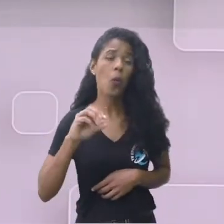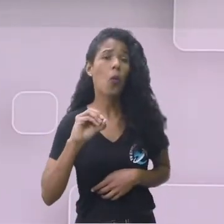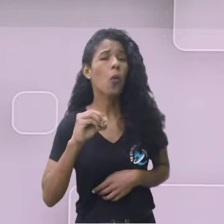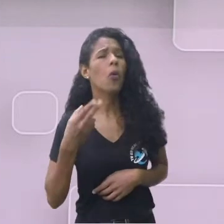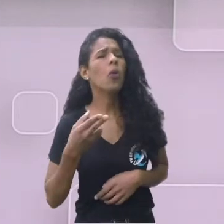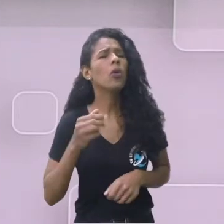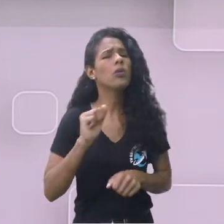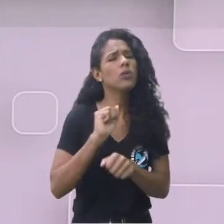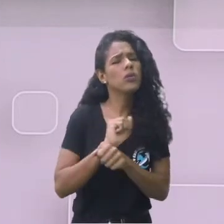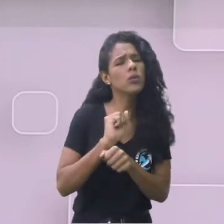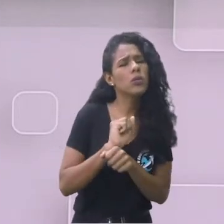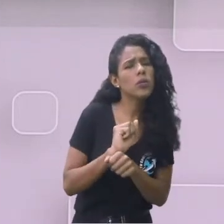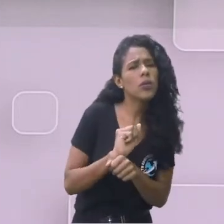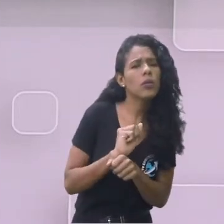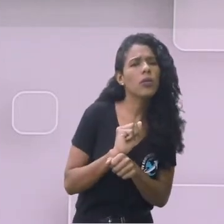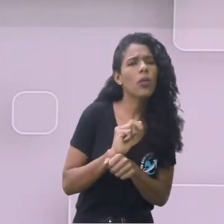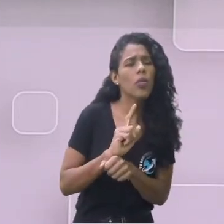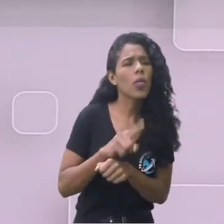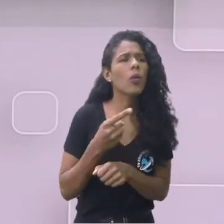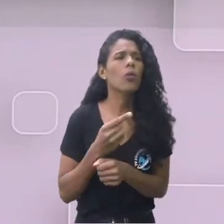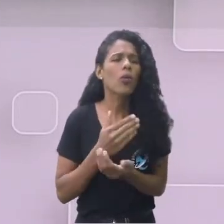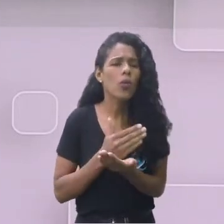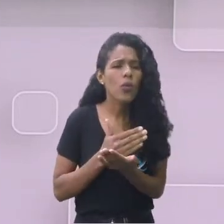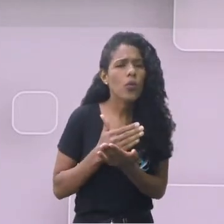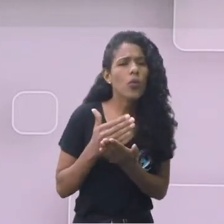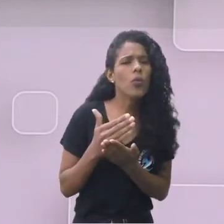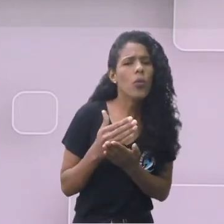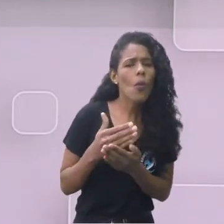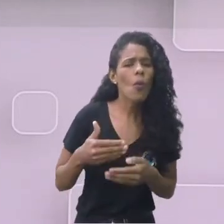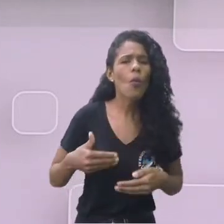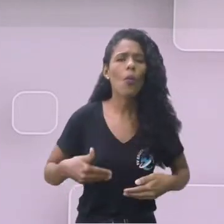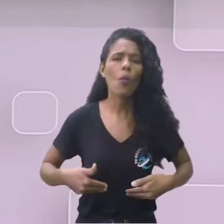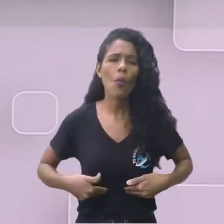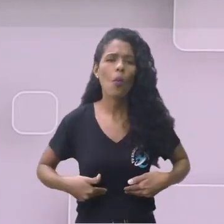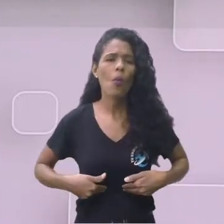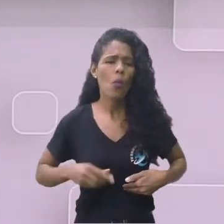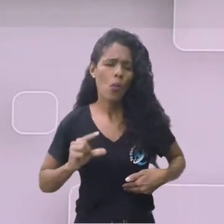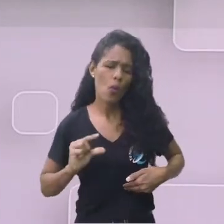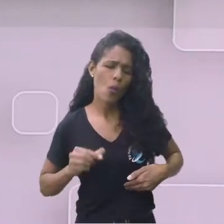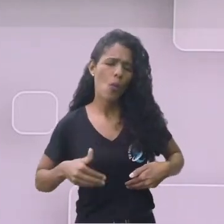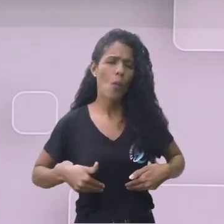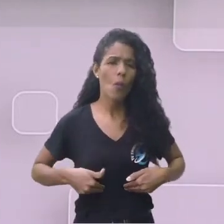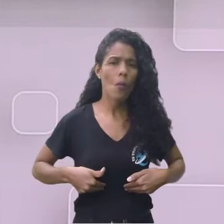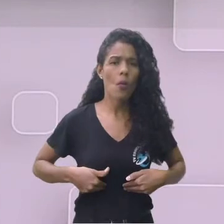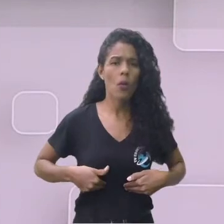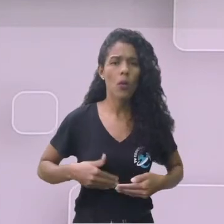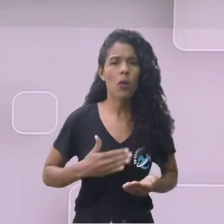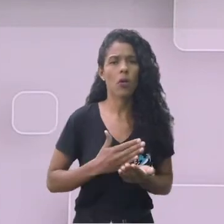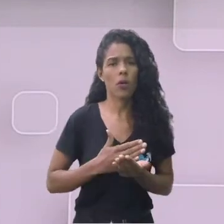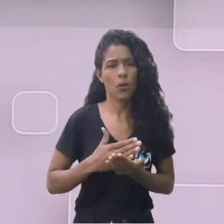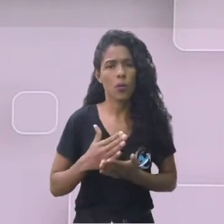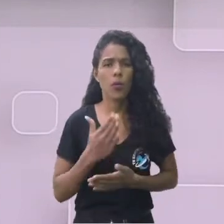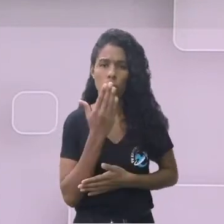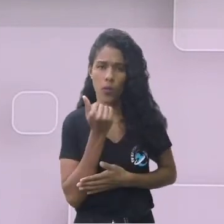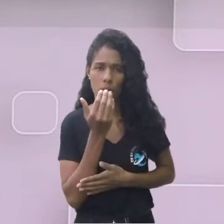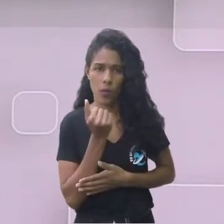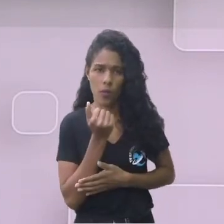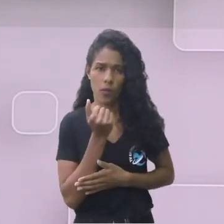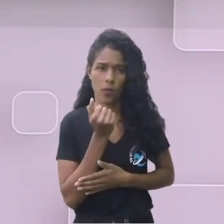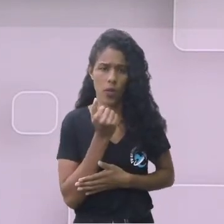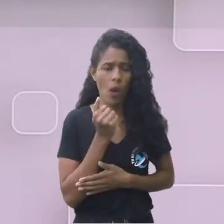só começar a dar a fome para você já se alimentar? E quando você se